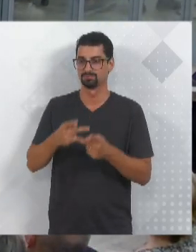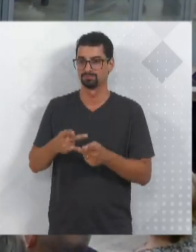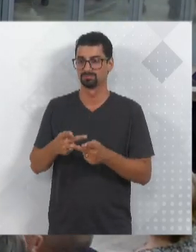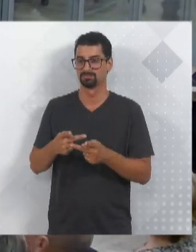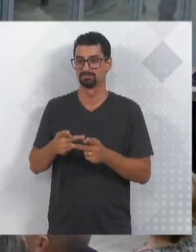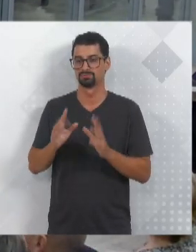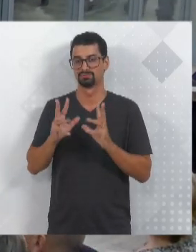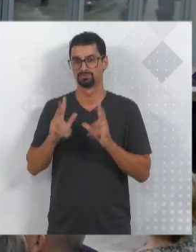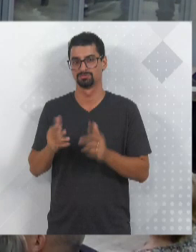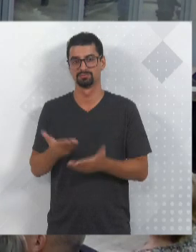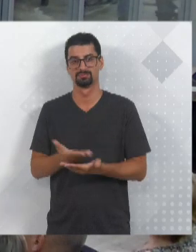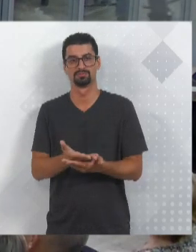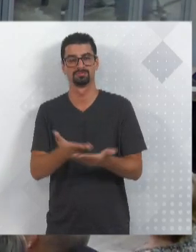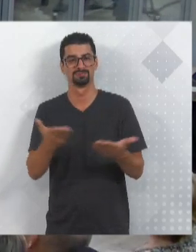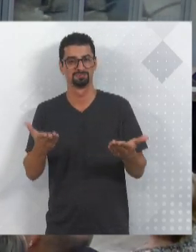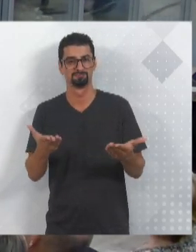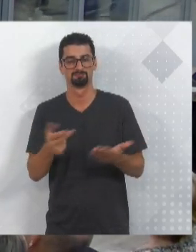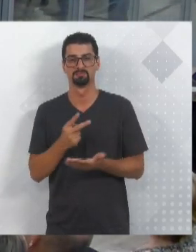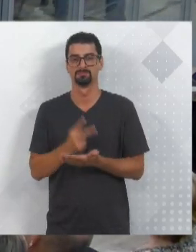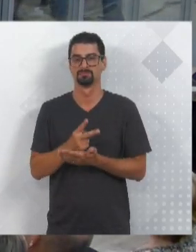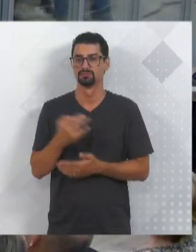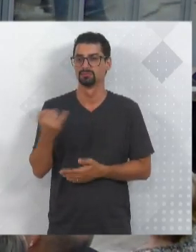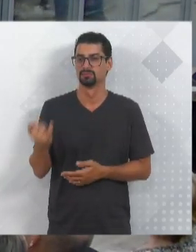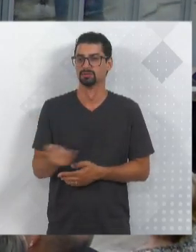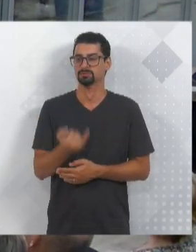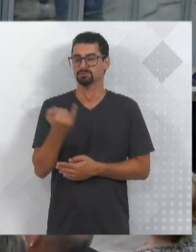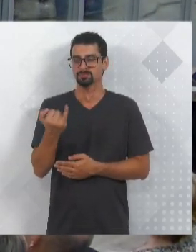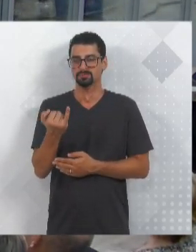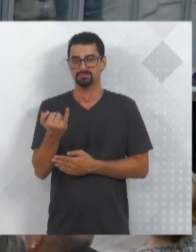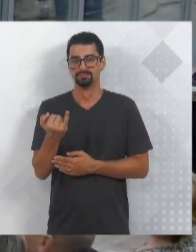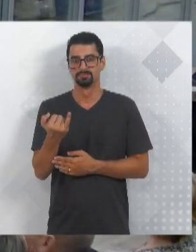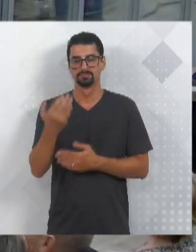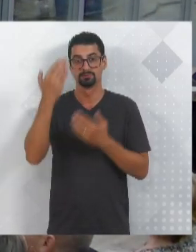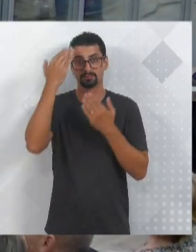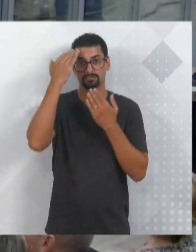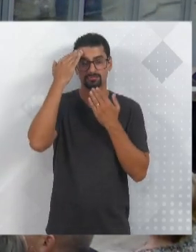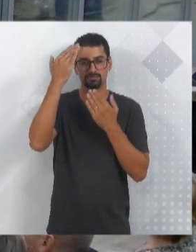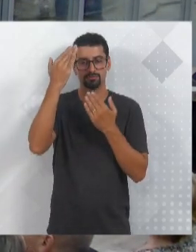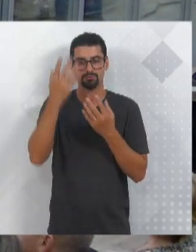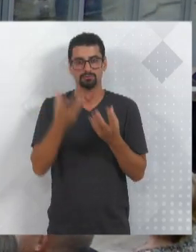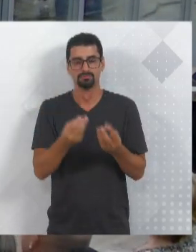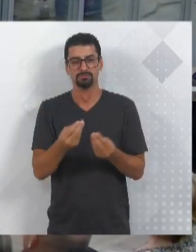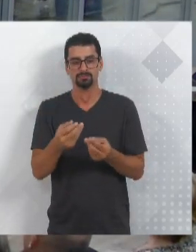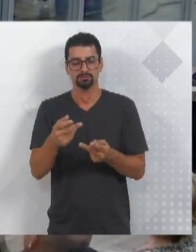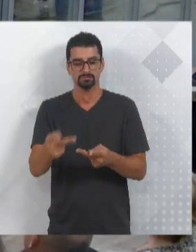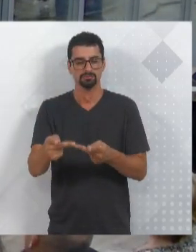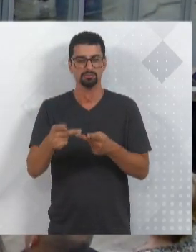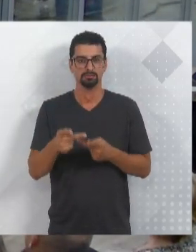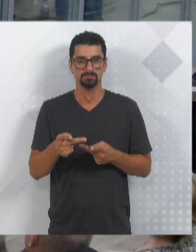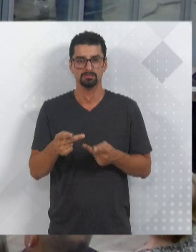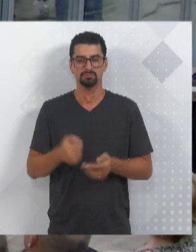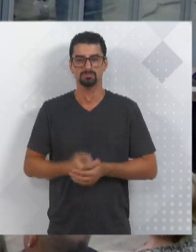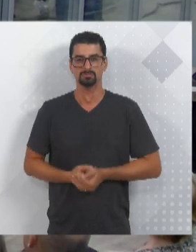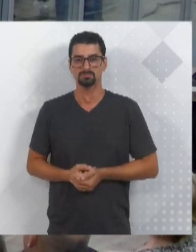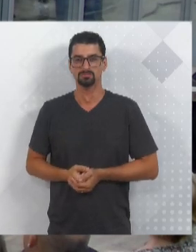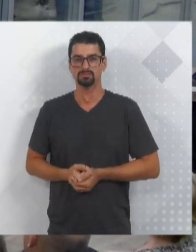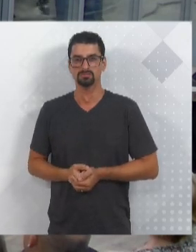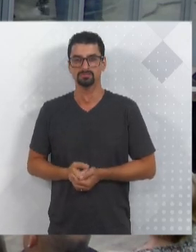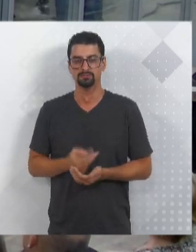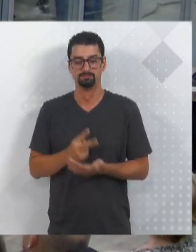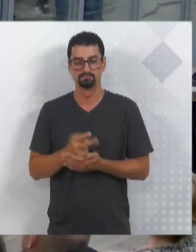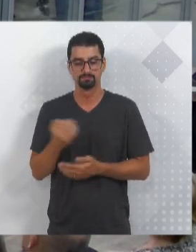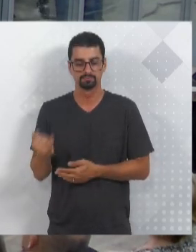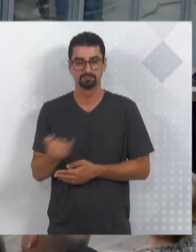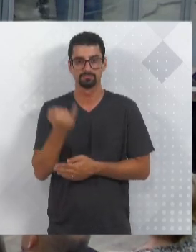e público em geral. Sempre muito importante, agradeço muito o convite. Sempre importante a